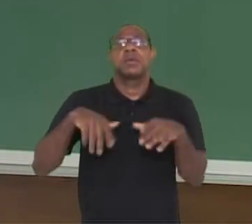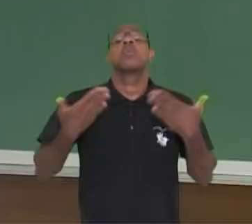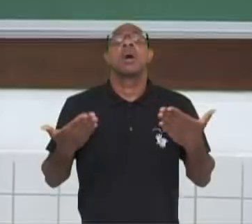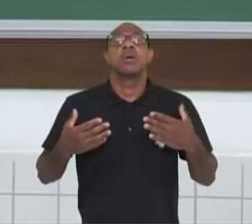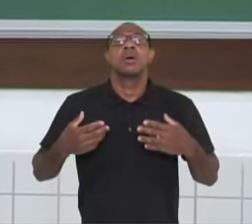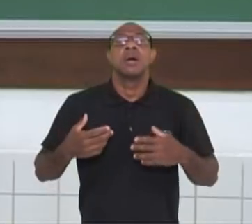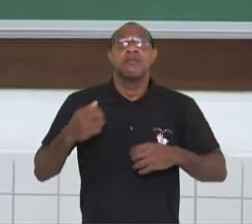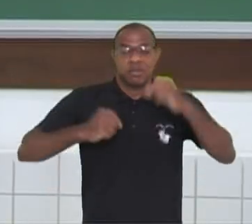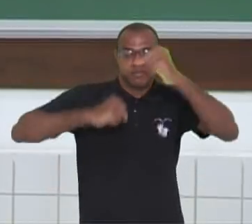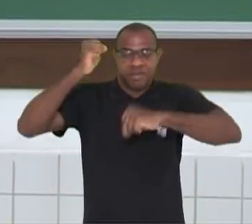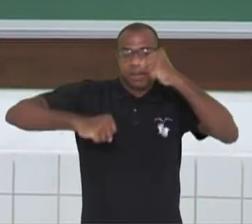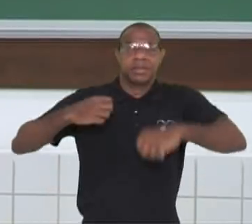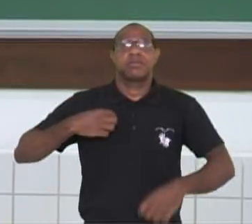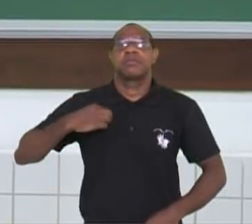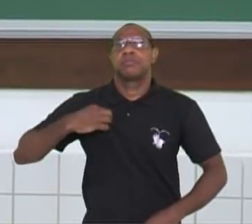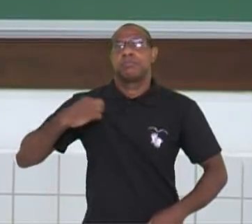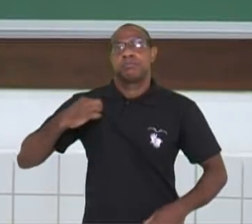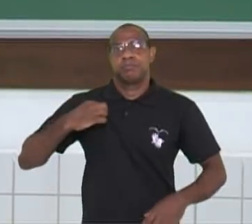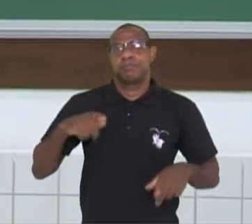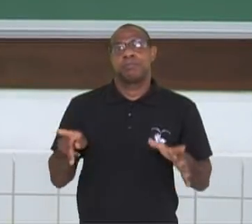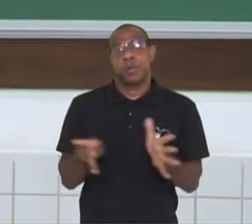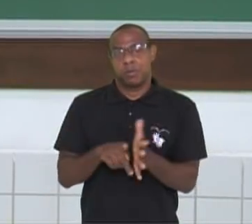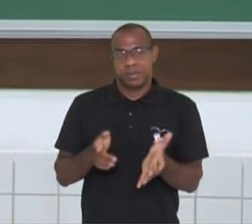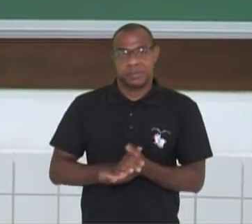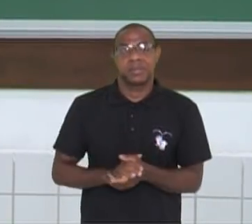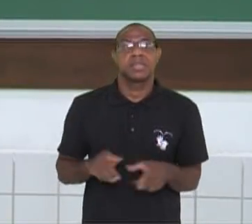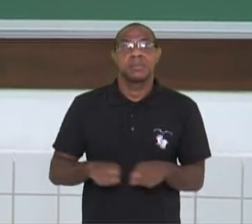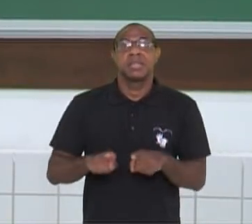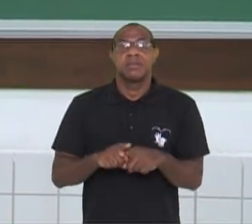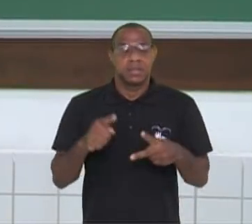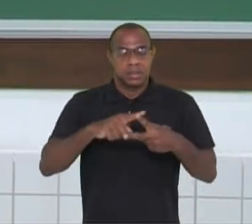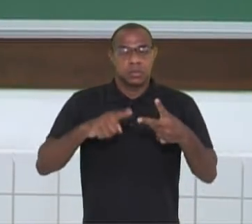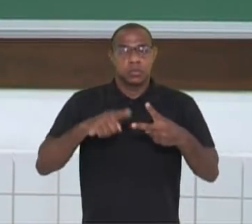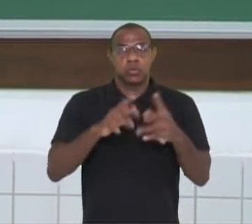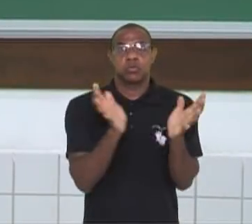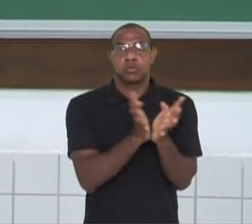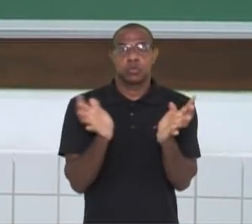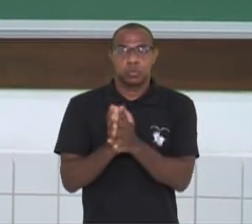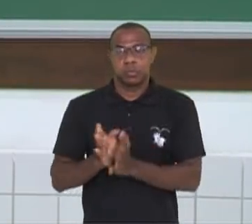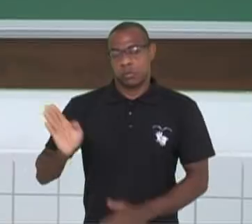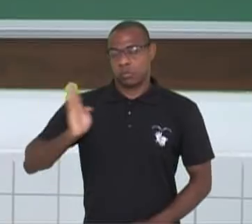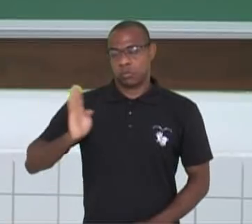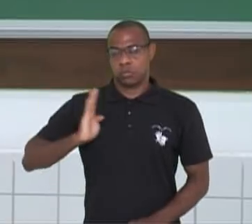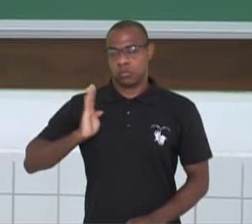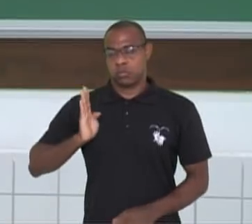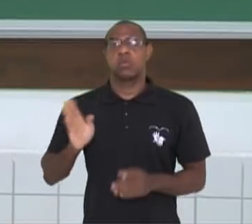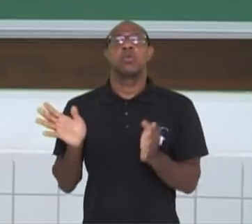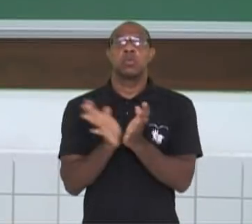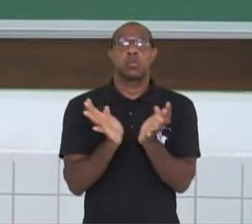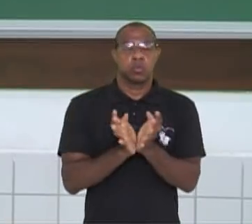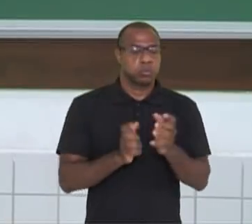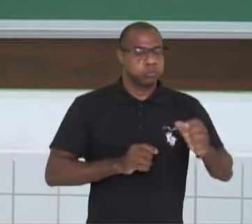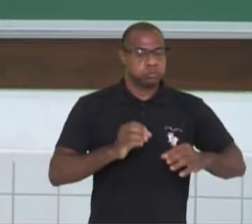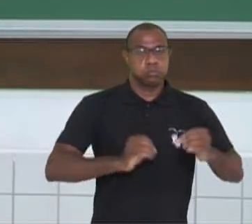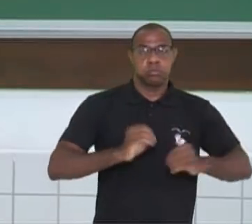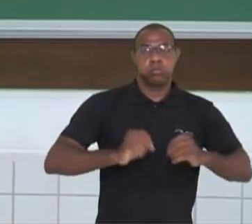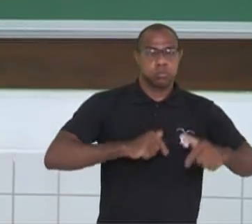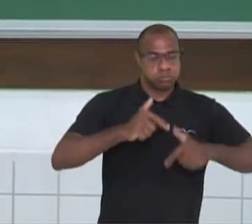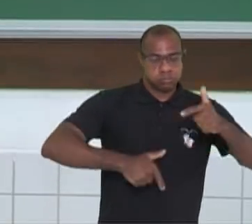Ainda, houve uma divisão social aí com a burguesia, donos dos meios de produção, e o operariado,